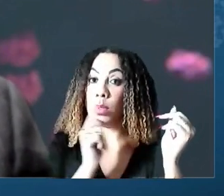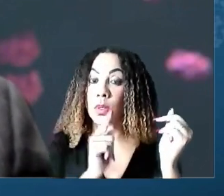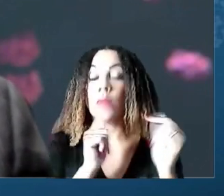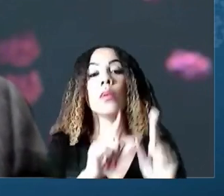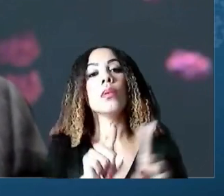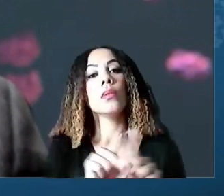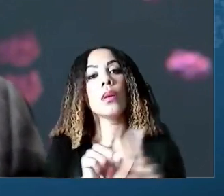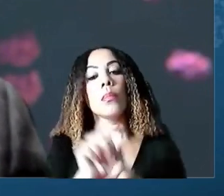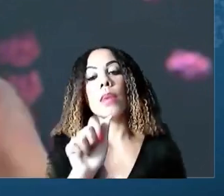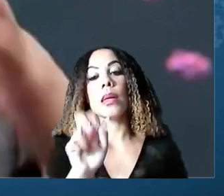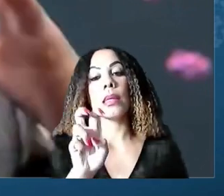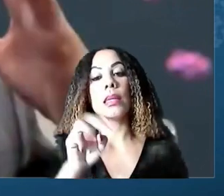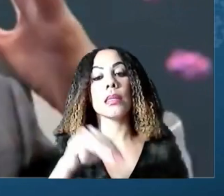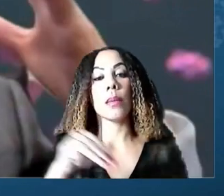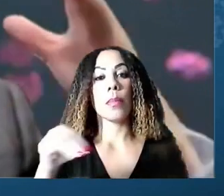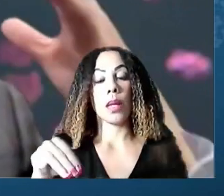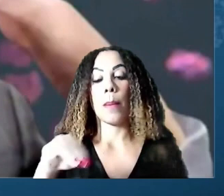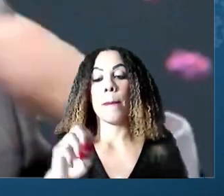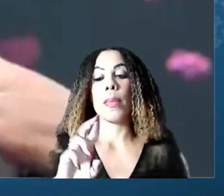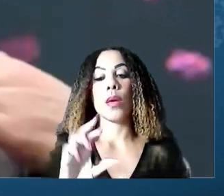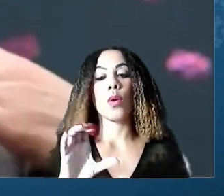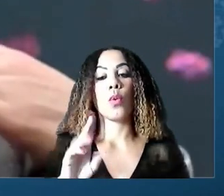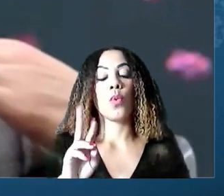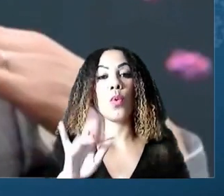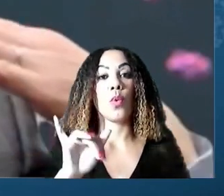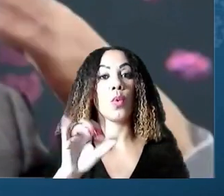de 15 milímetros de mercúrio,